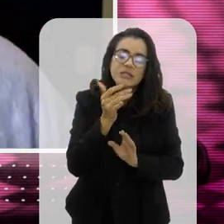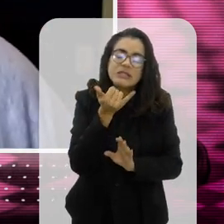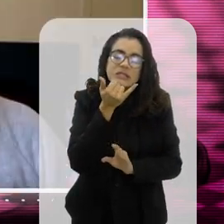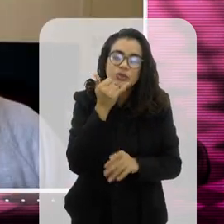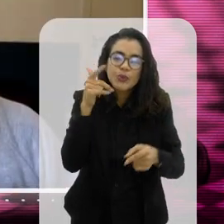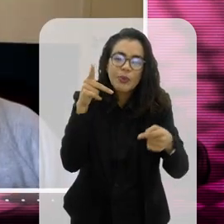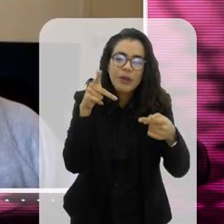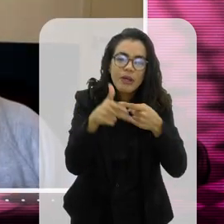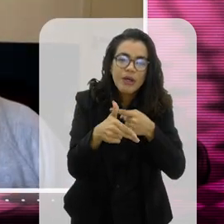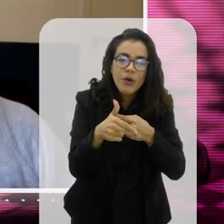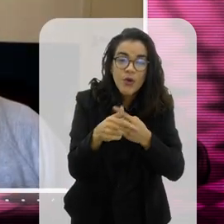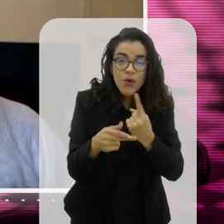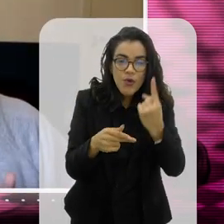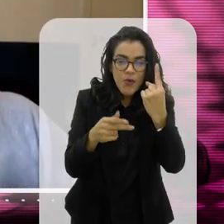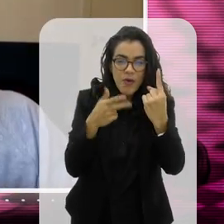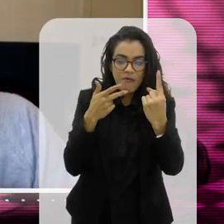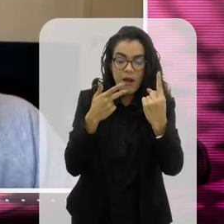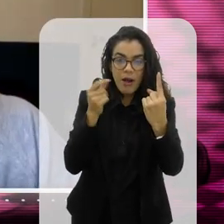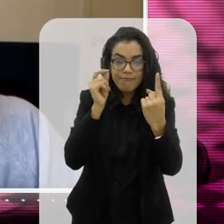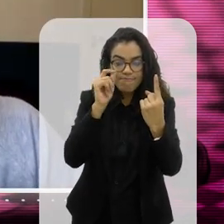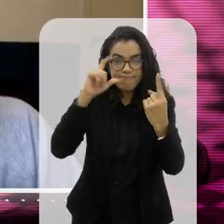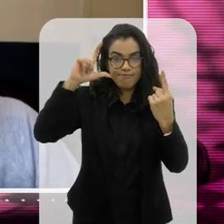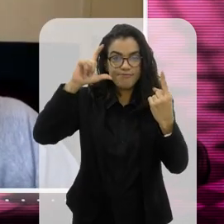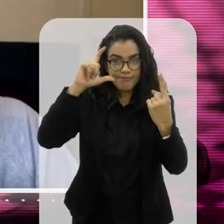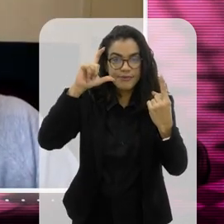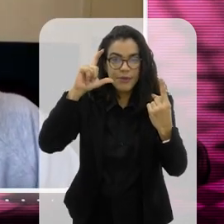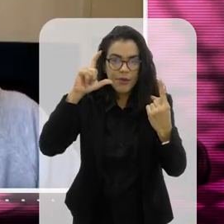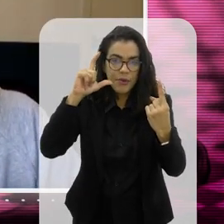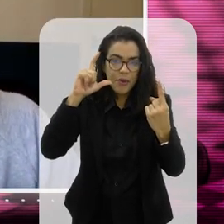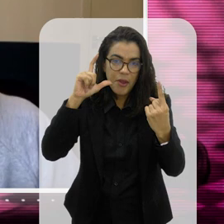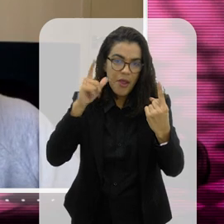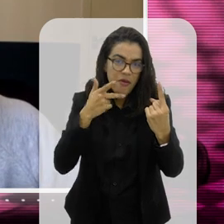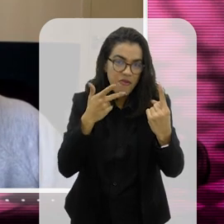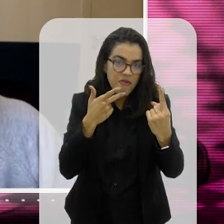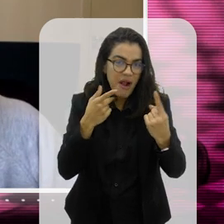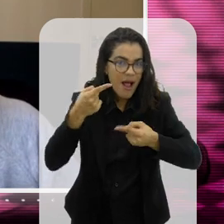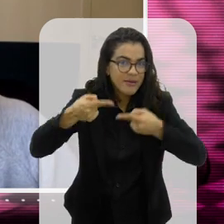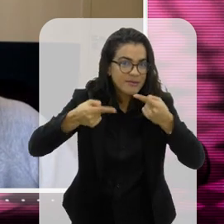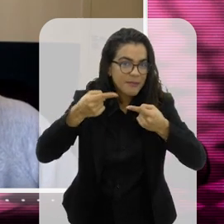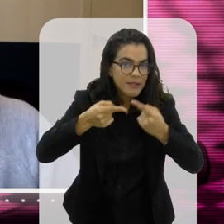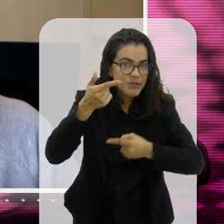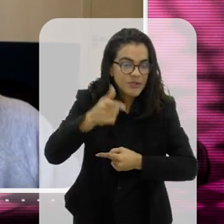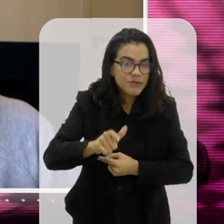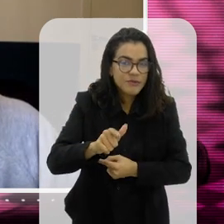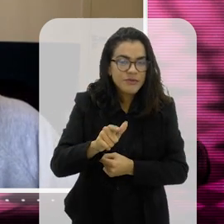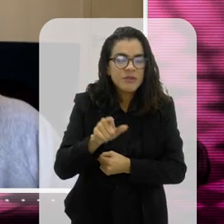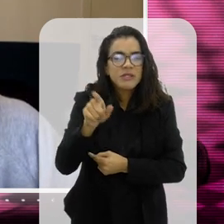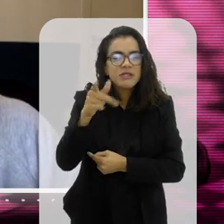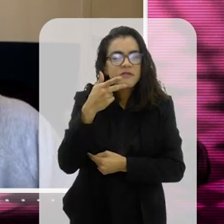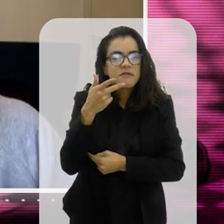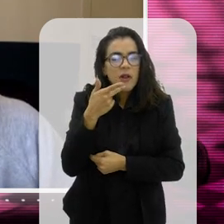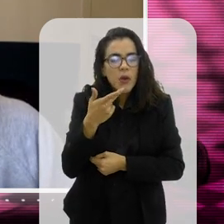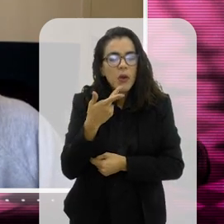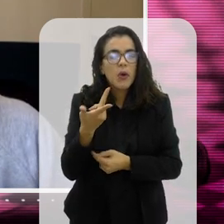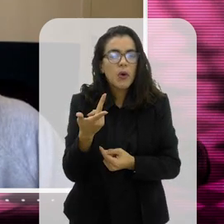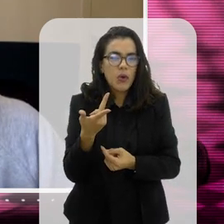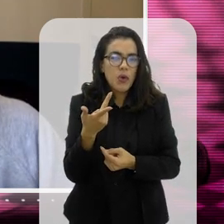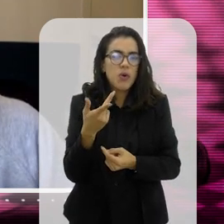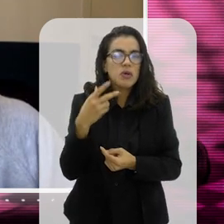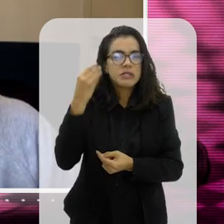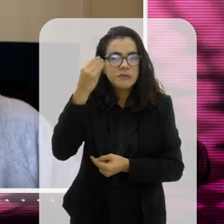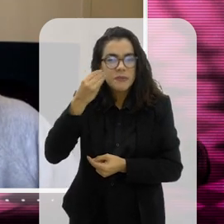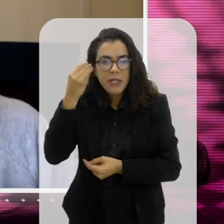falar. não, desculpa interromper, mas uma fala sua me chamou a atenção. E aí eu vou abrir novamente o debate, né?